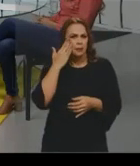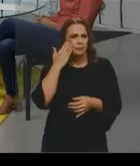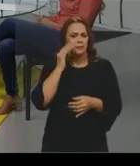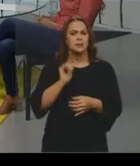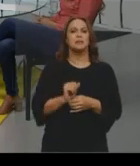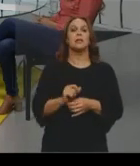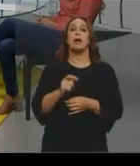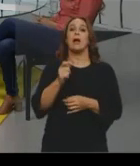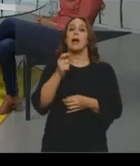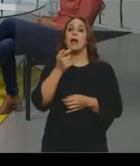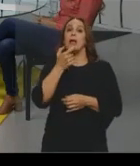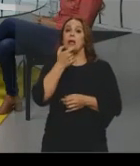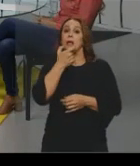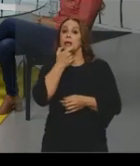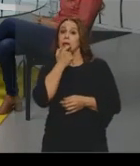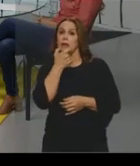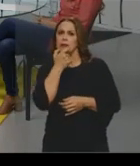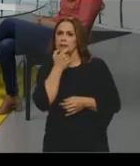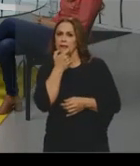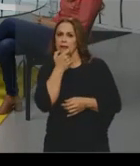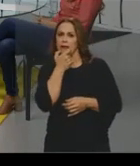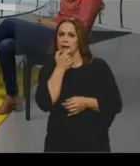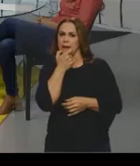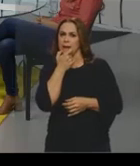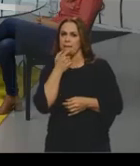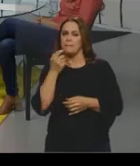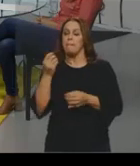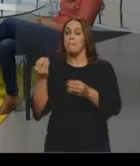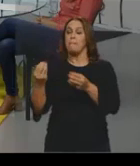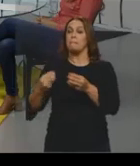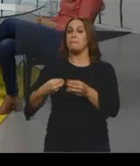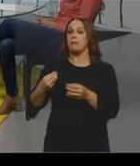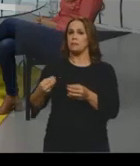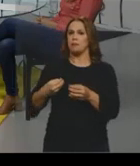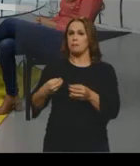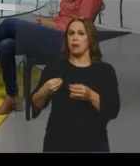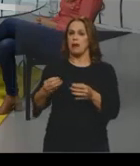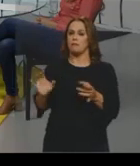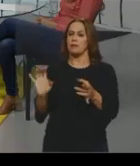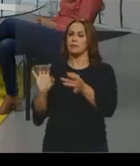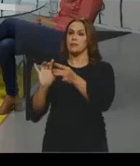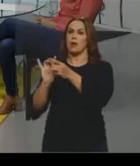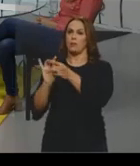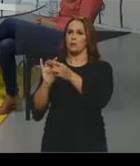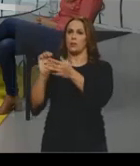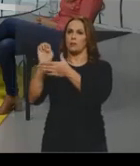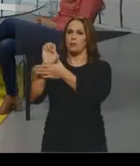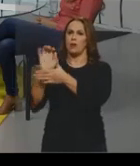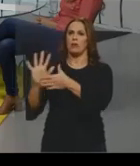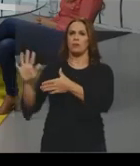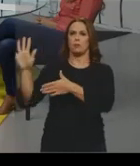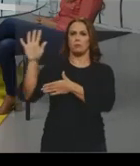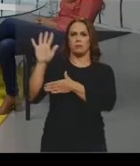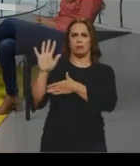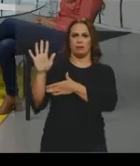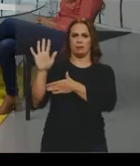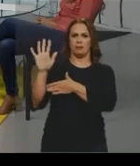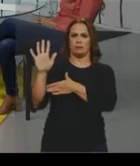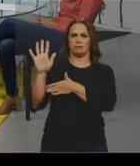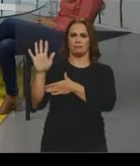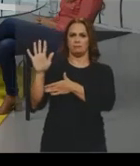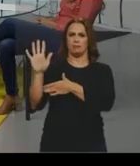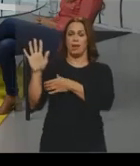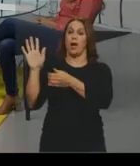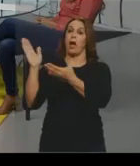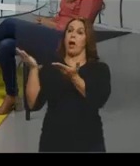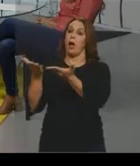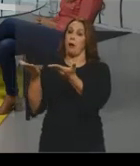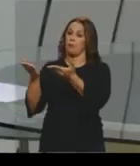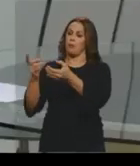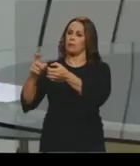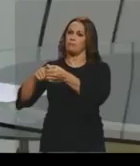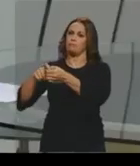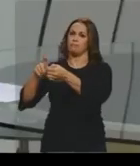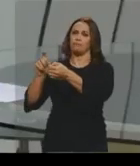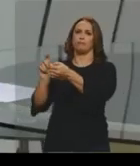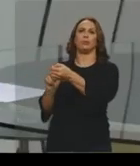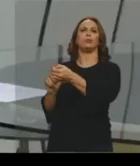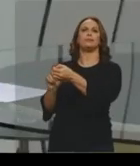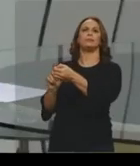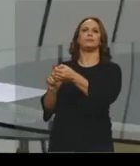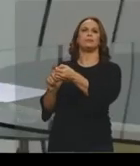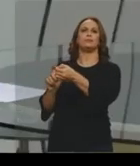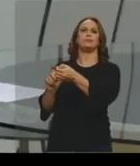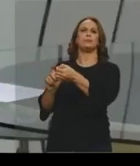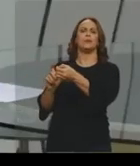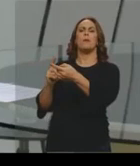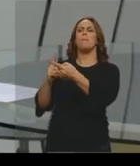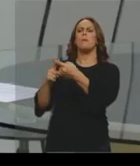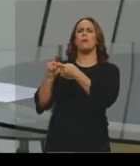Europeia foi por causa da Inglaterra ainda ser uma monarquia. O famoso Brexit, né? Não necessariamente. A gente não tem assim